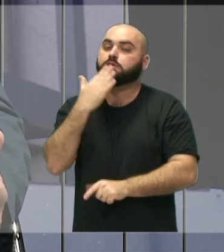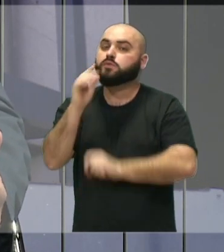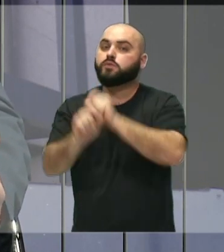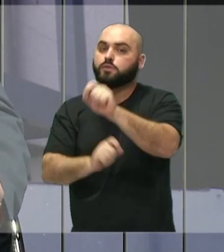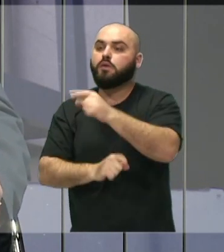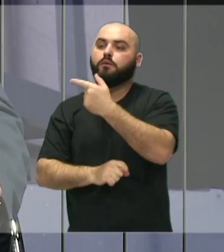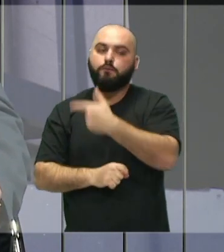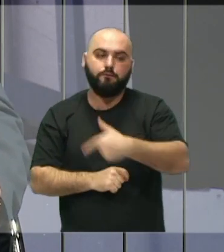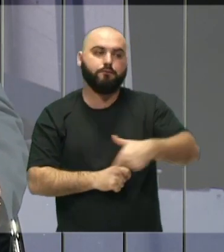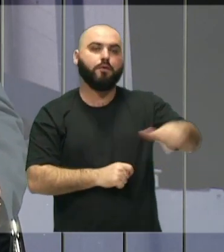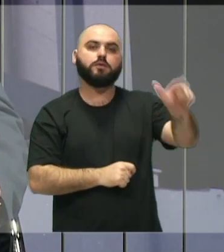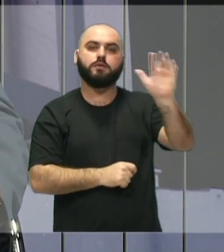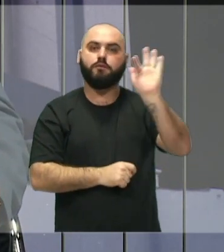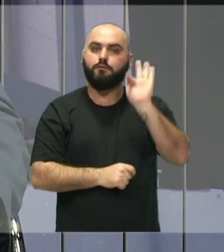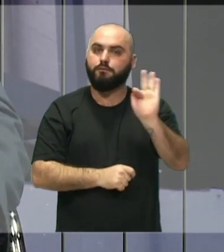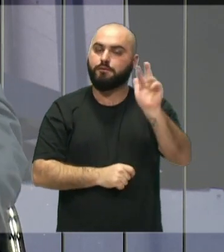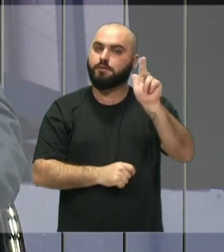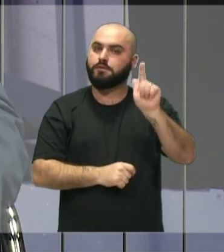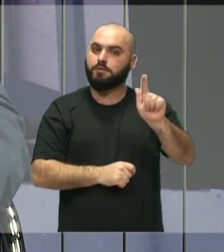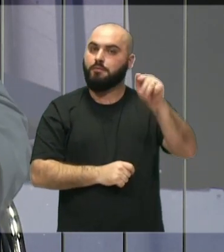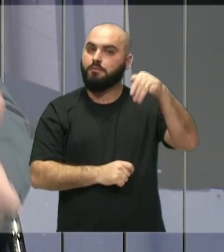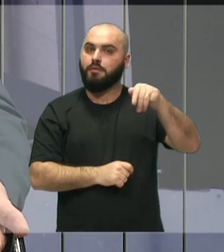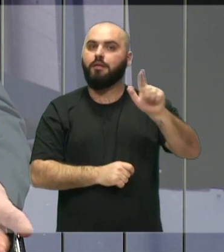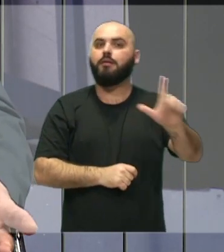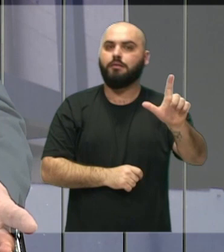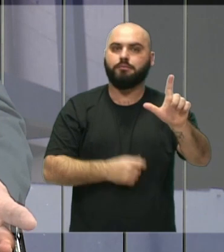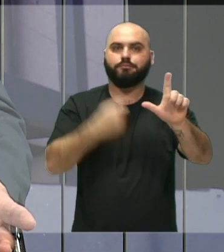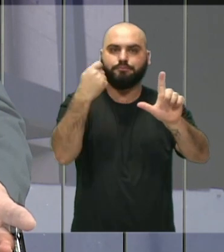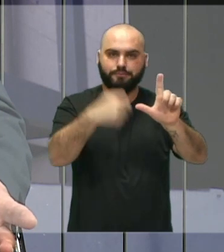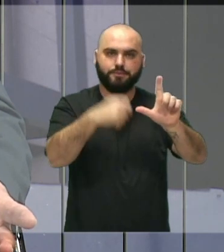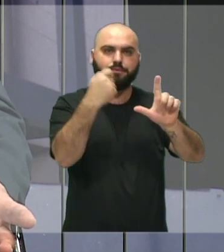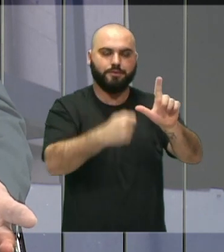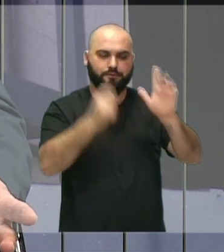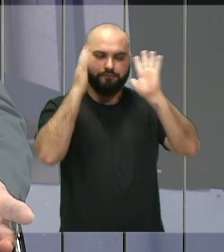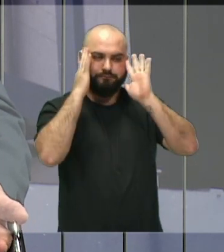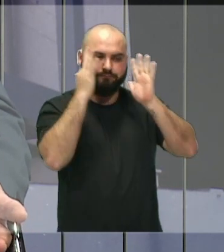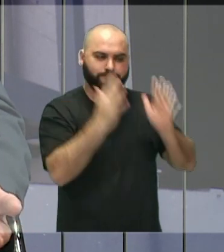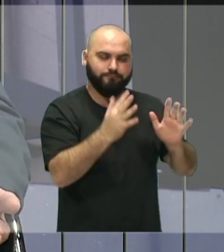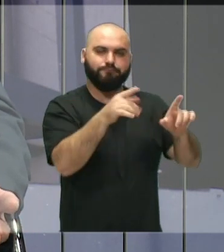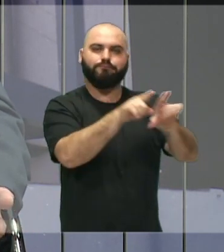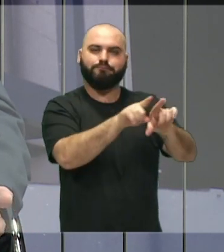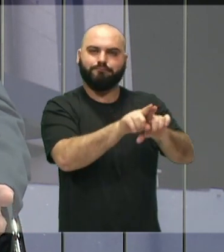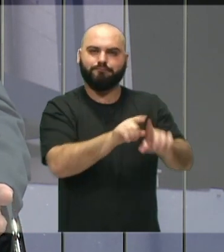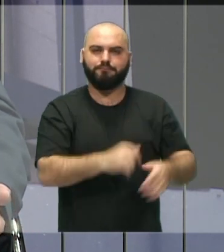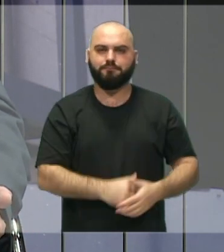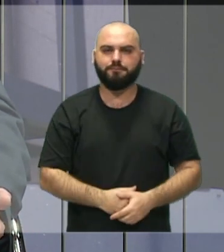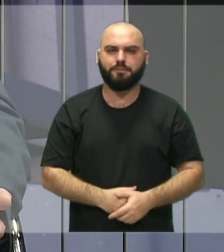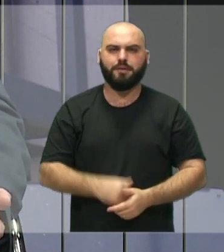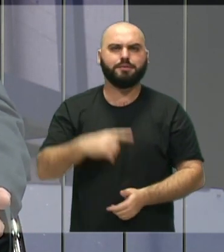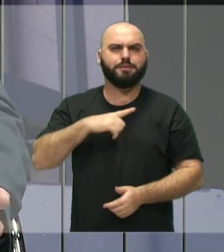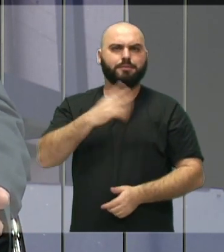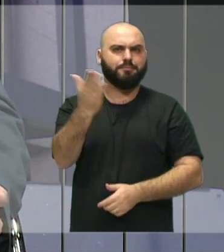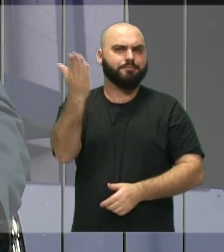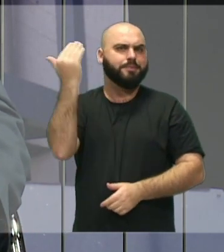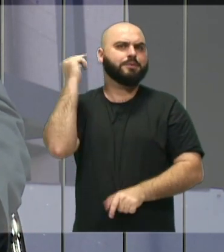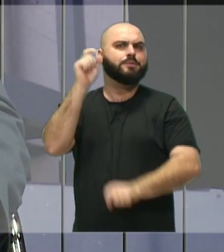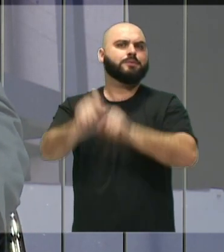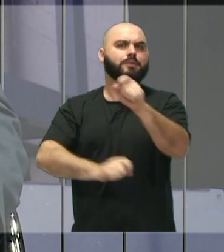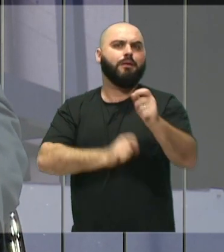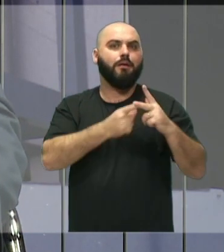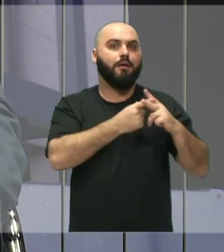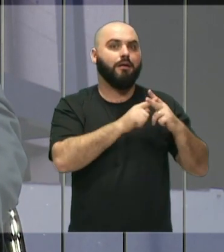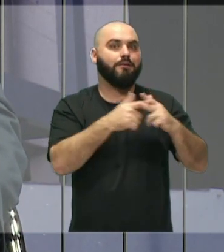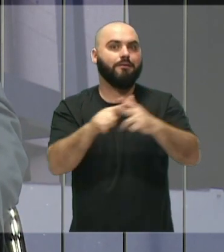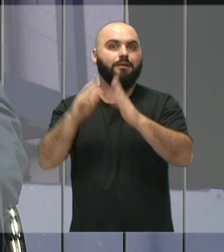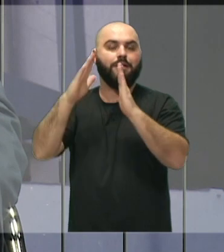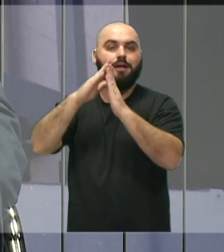Fundação Genésio Miranda Lins naquele momento, que precisava também de uma atenção, a gente estava na época com um processo de reforma da